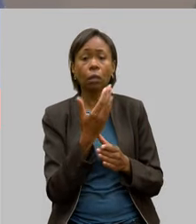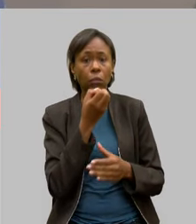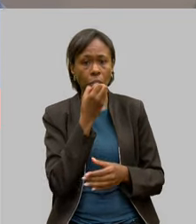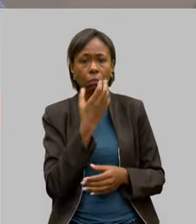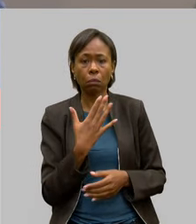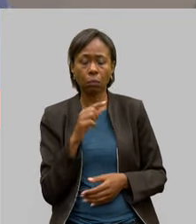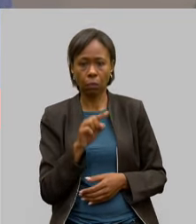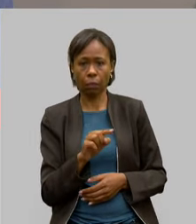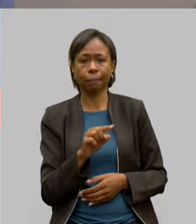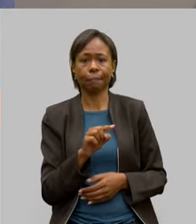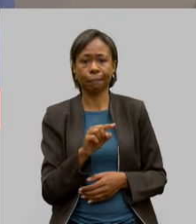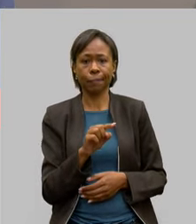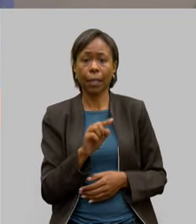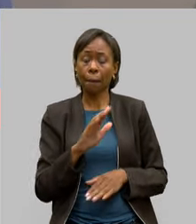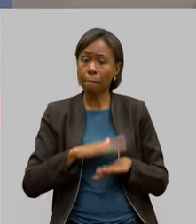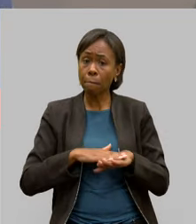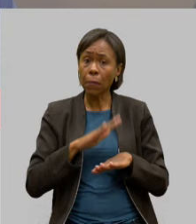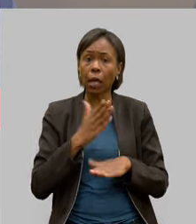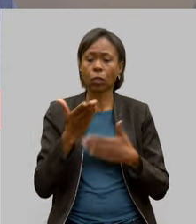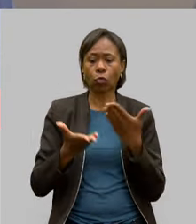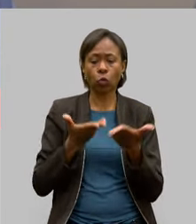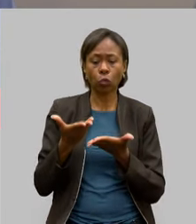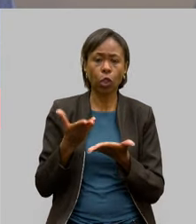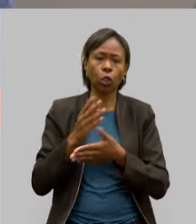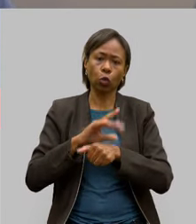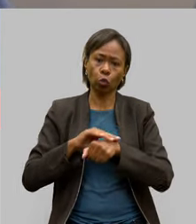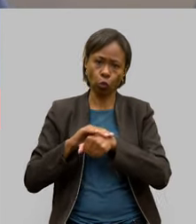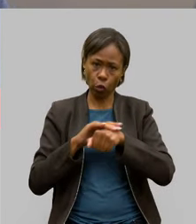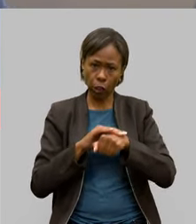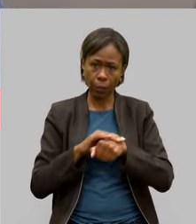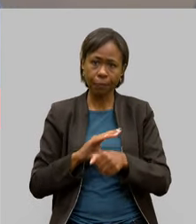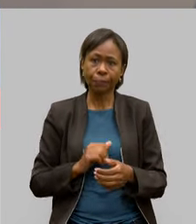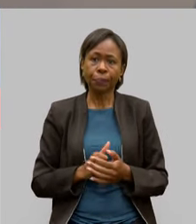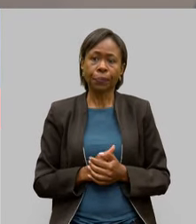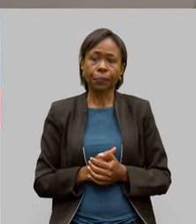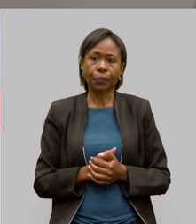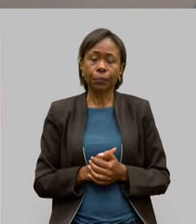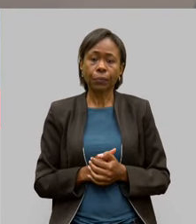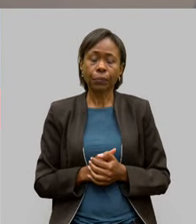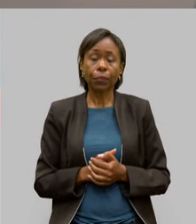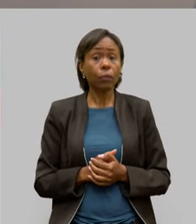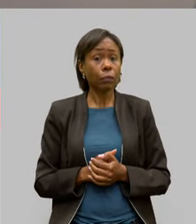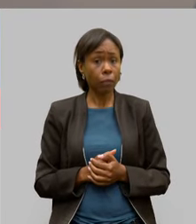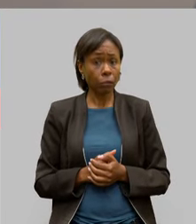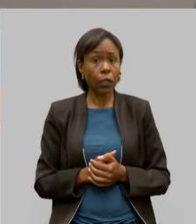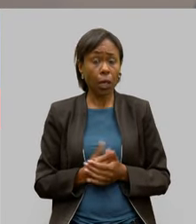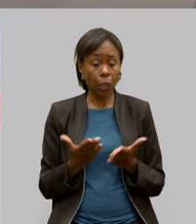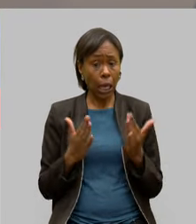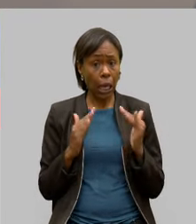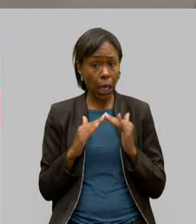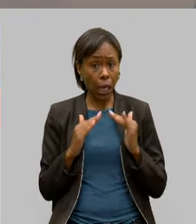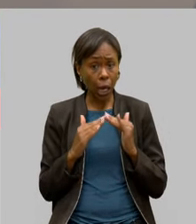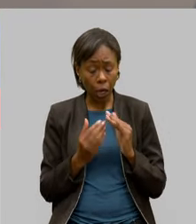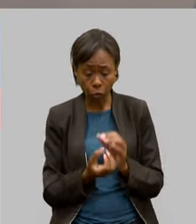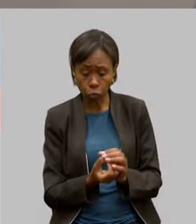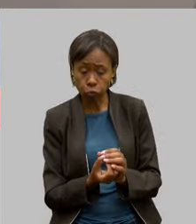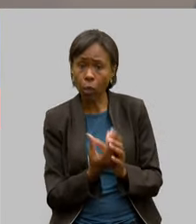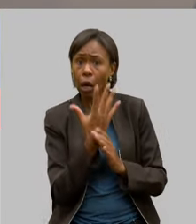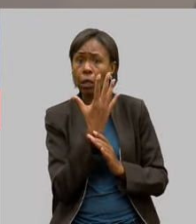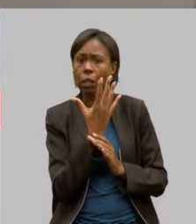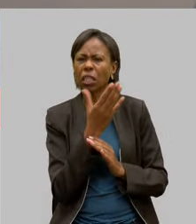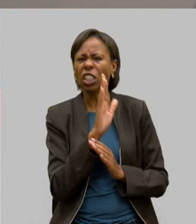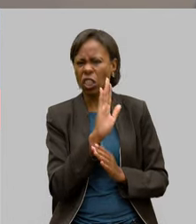mais variados quadros clínicos então o cultivo doméstico ele já passou por essa Prova de